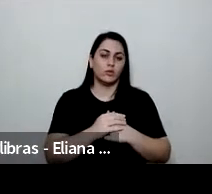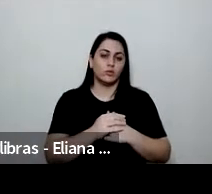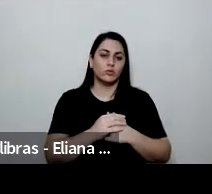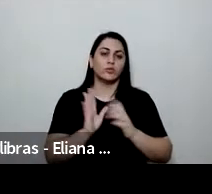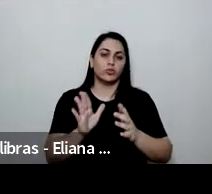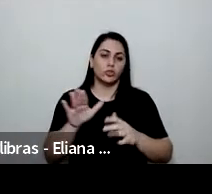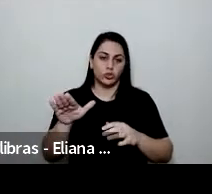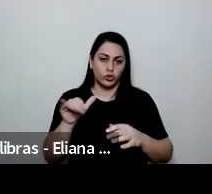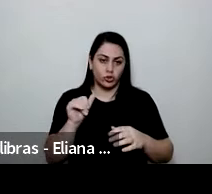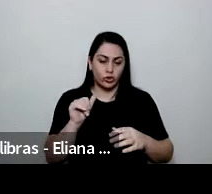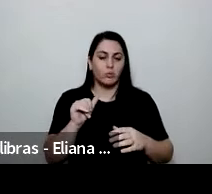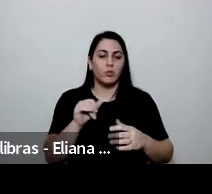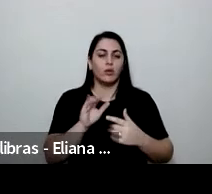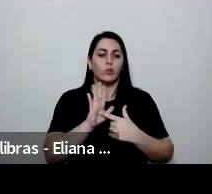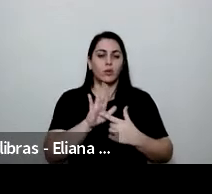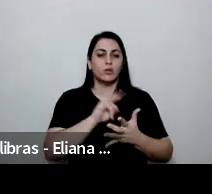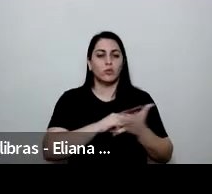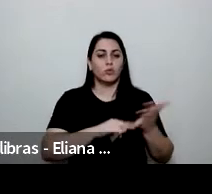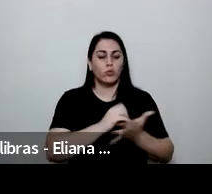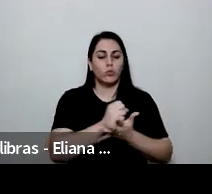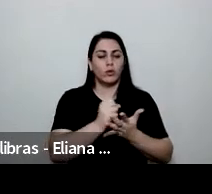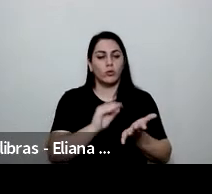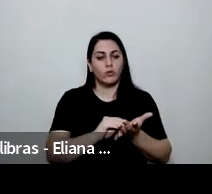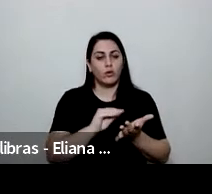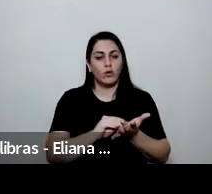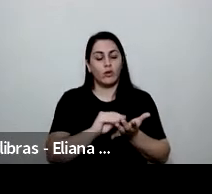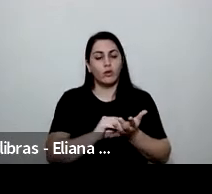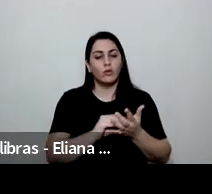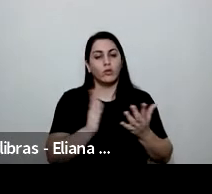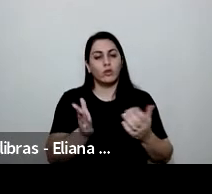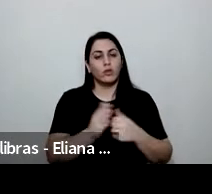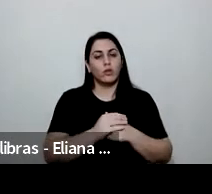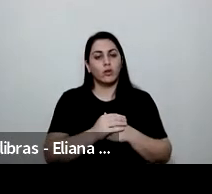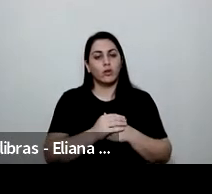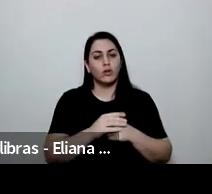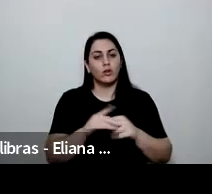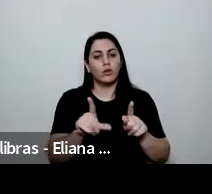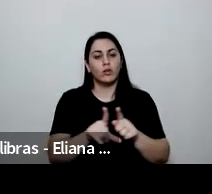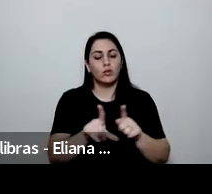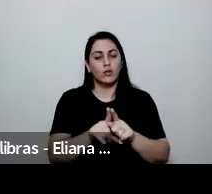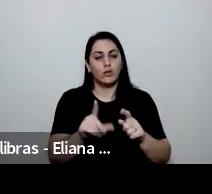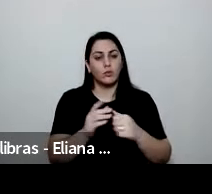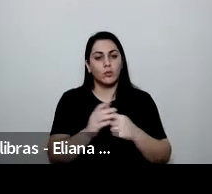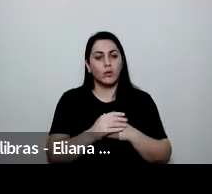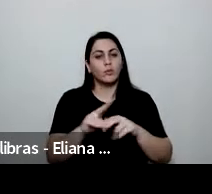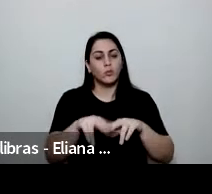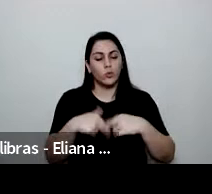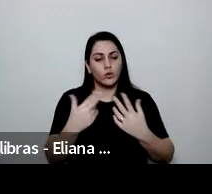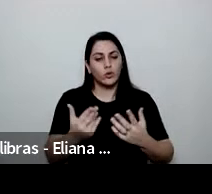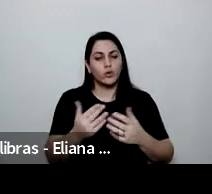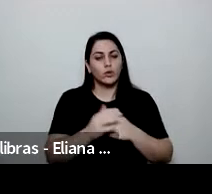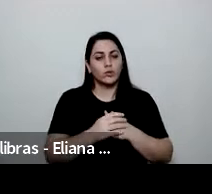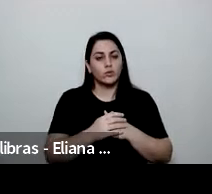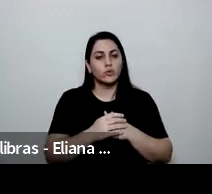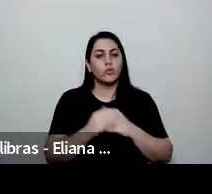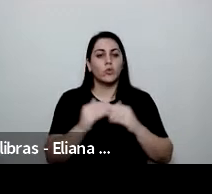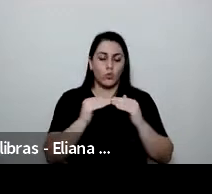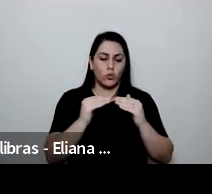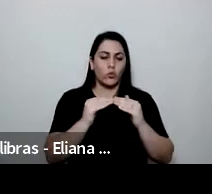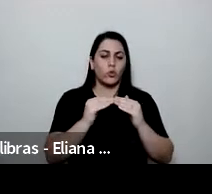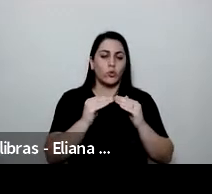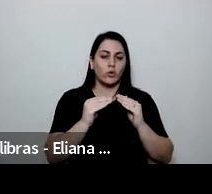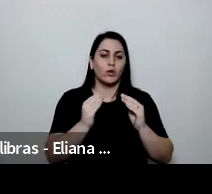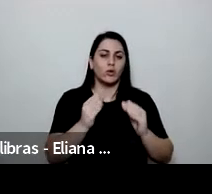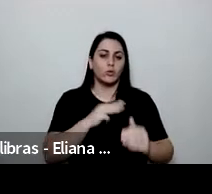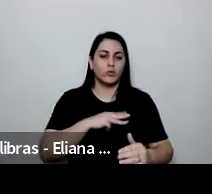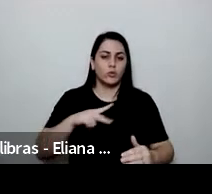intimado para tanto o indeferimento do seu agente mas não tem consonância com o parecer da